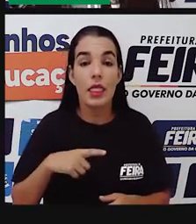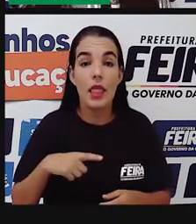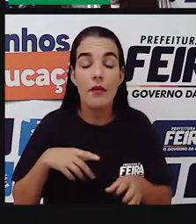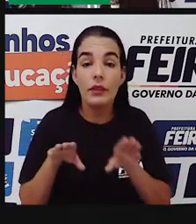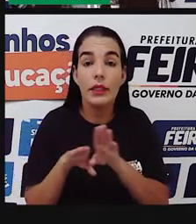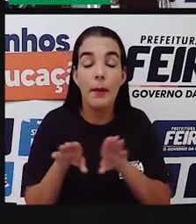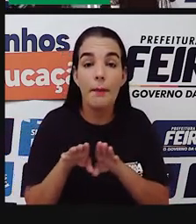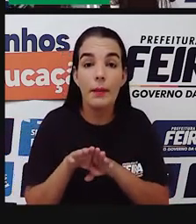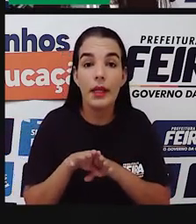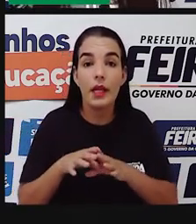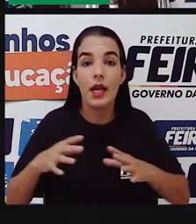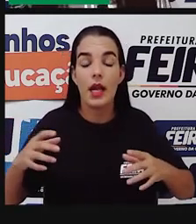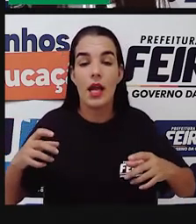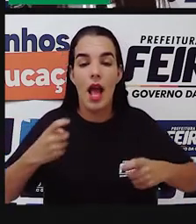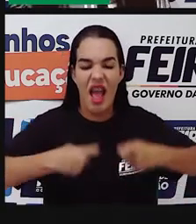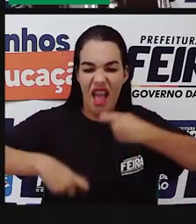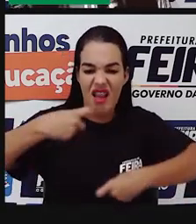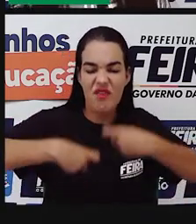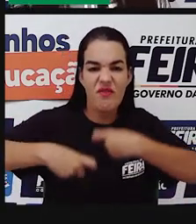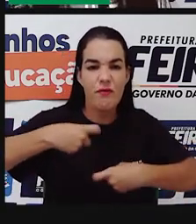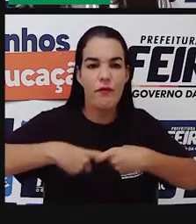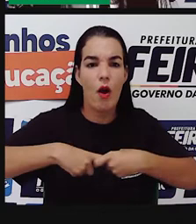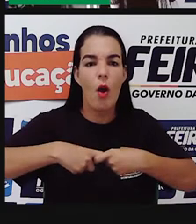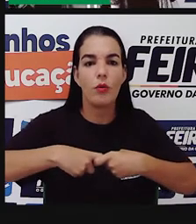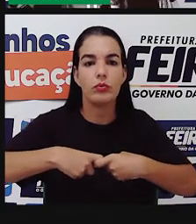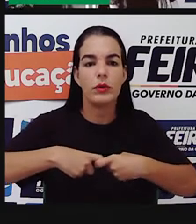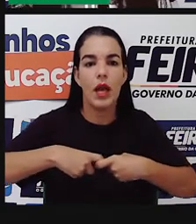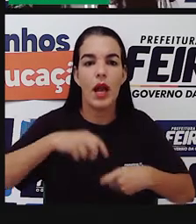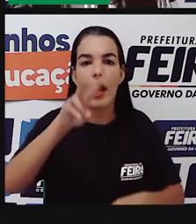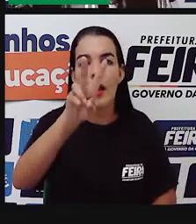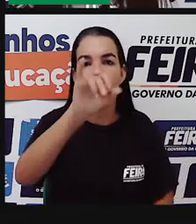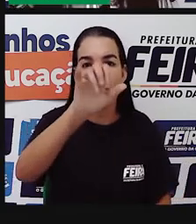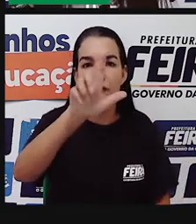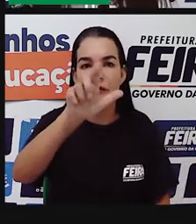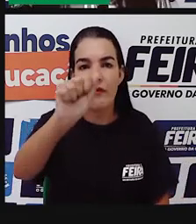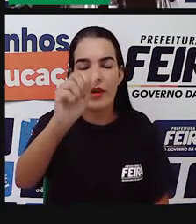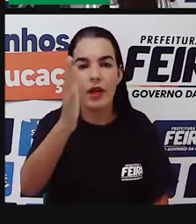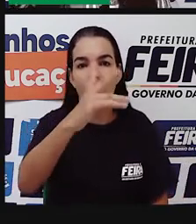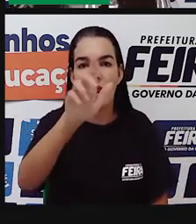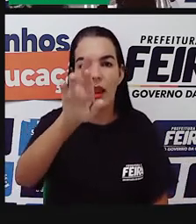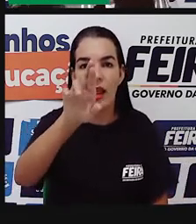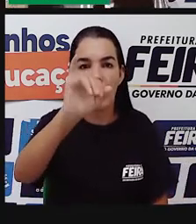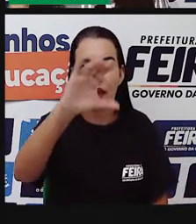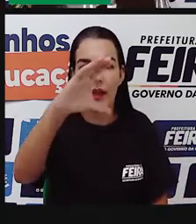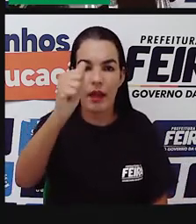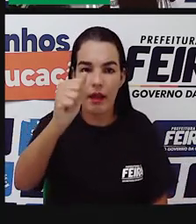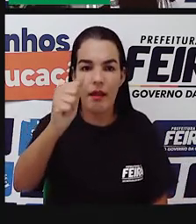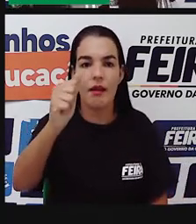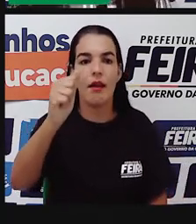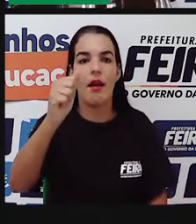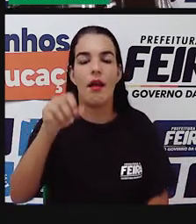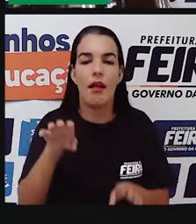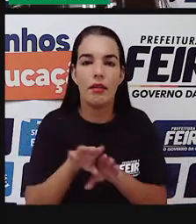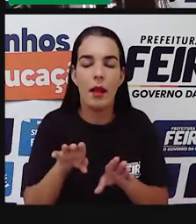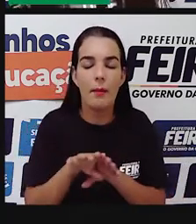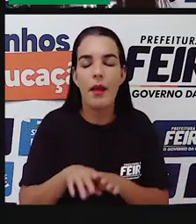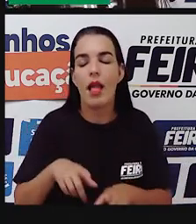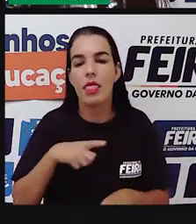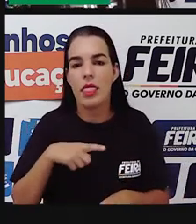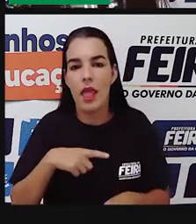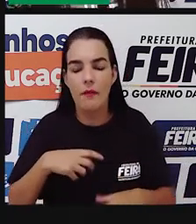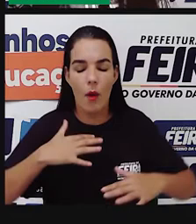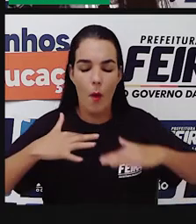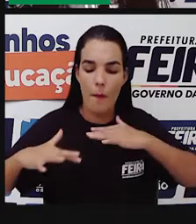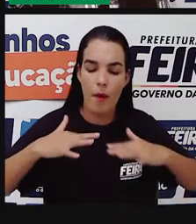a revolta de Vila Rica, ou chamada também Revolta de Felipe dos Santos, que era contra a derrama, contra os impostos, contra